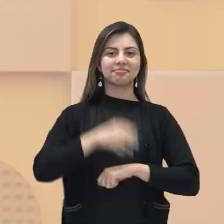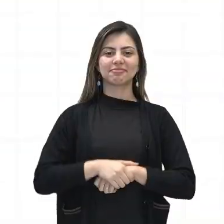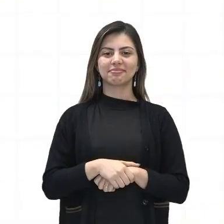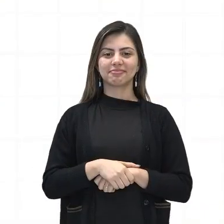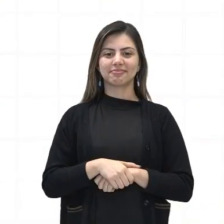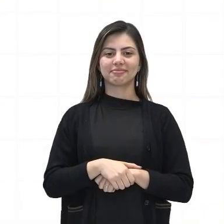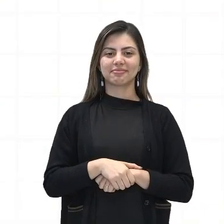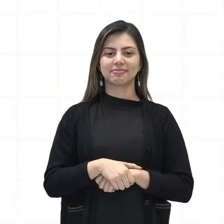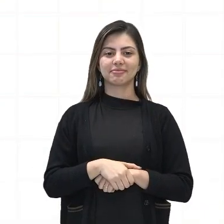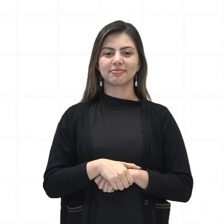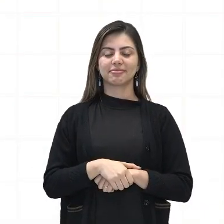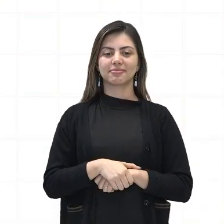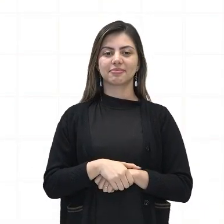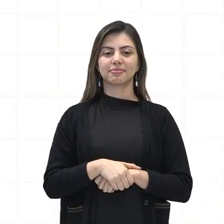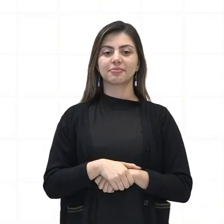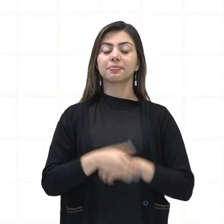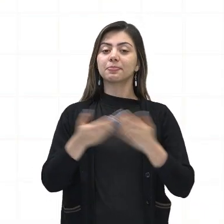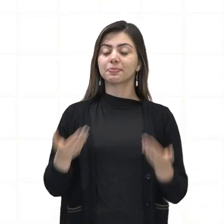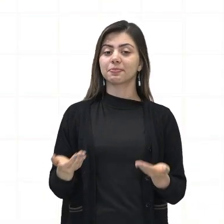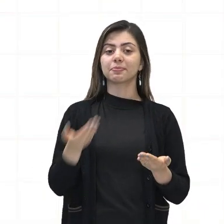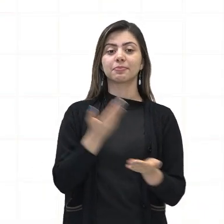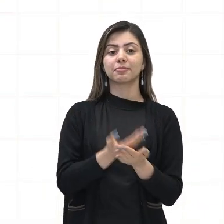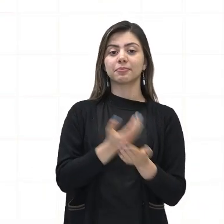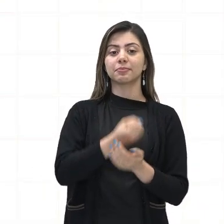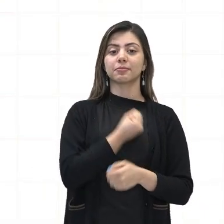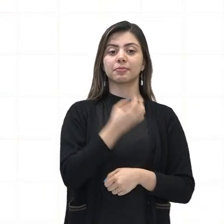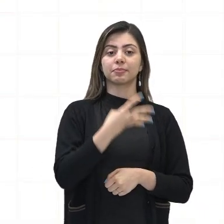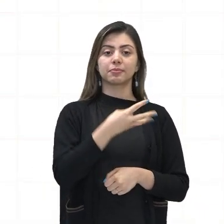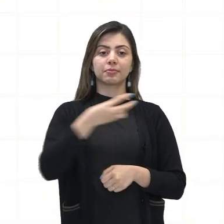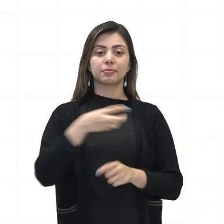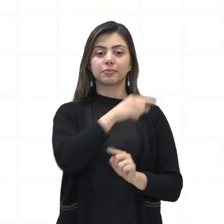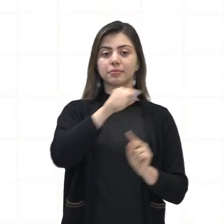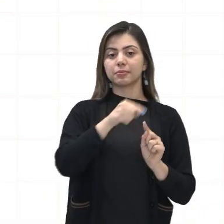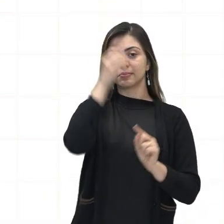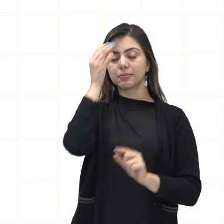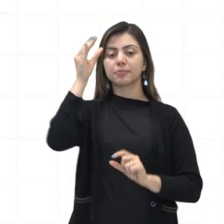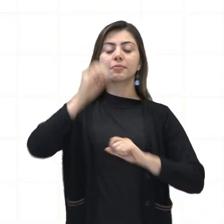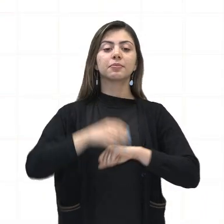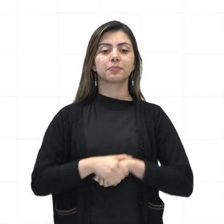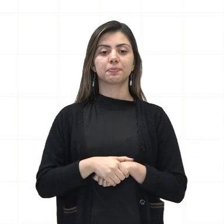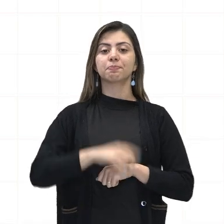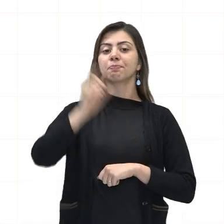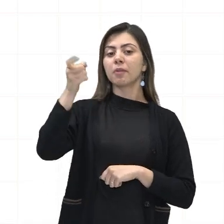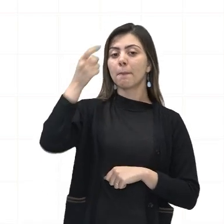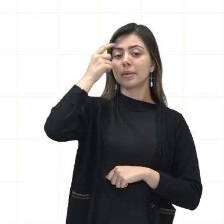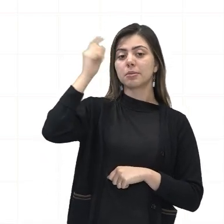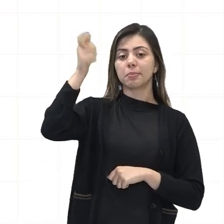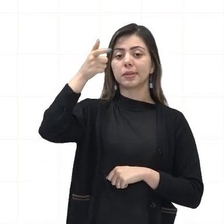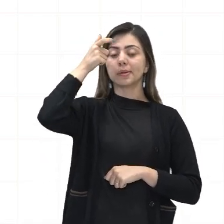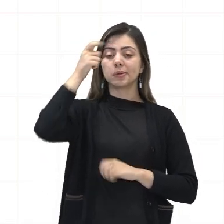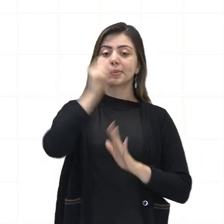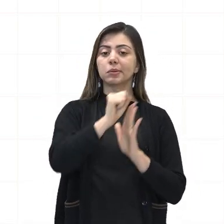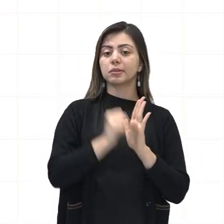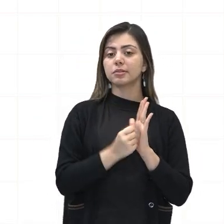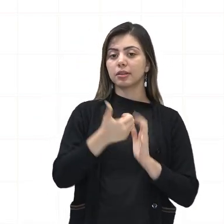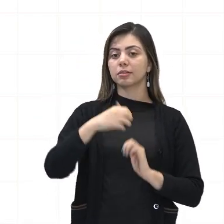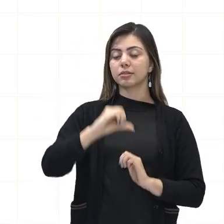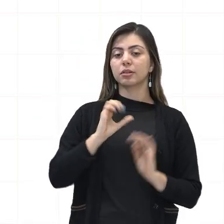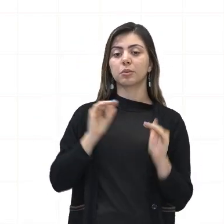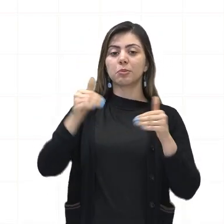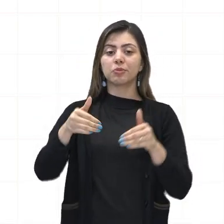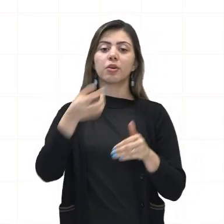conhecimento. A nossa aula de número 43 tem como objeto de conhecimento Pensamento e Cultura no